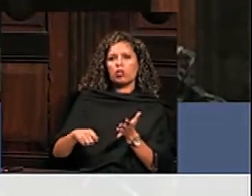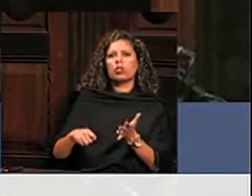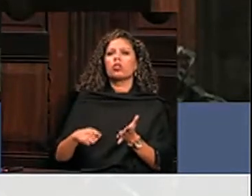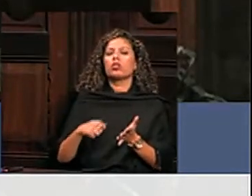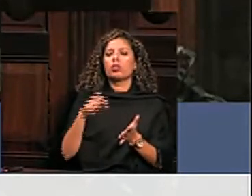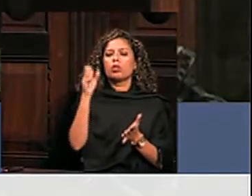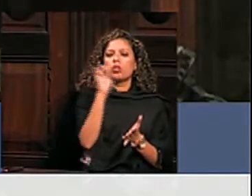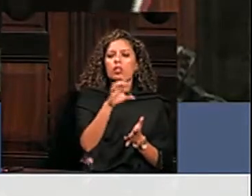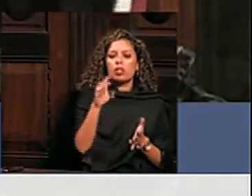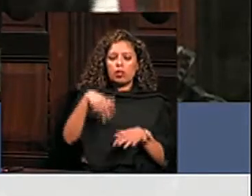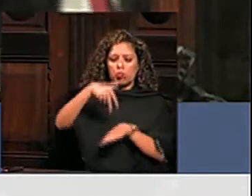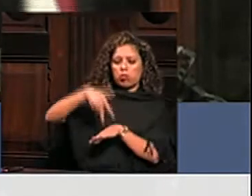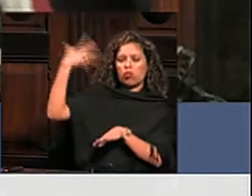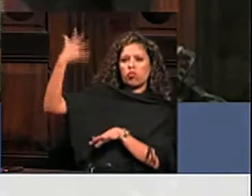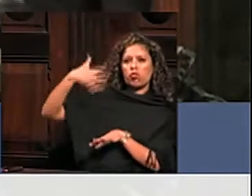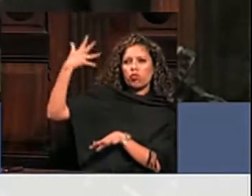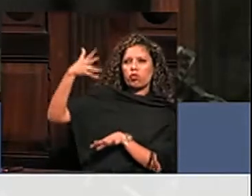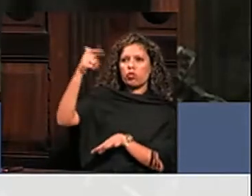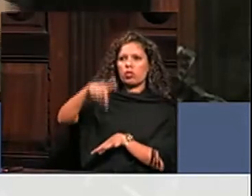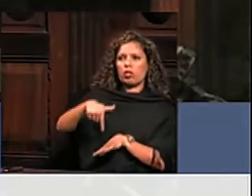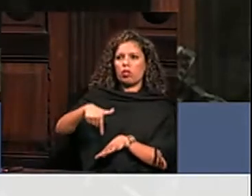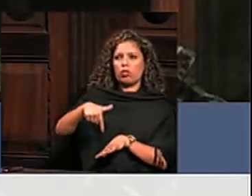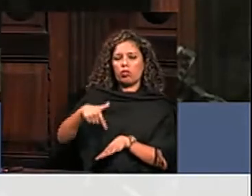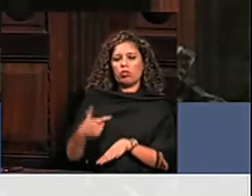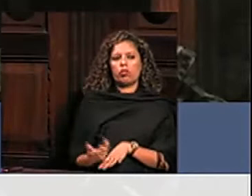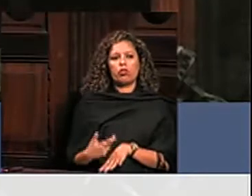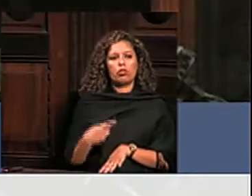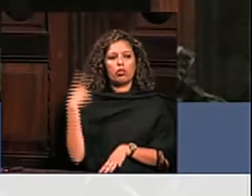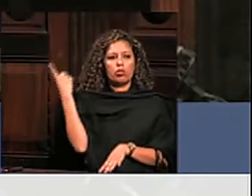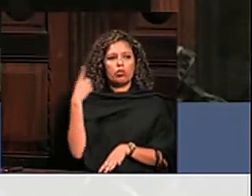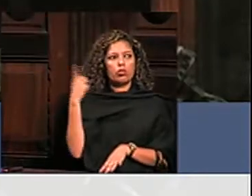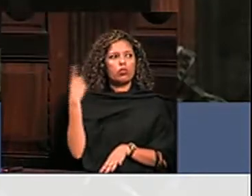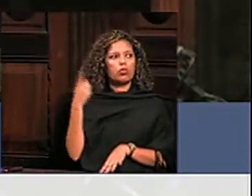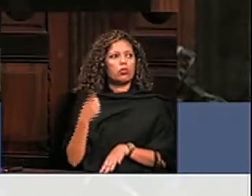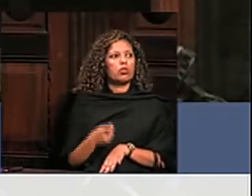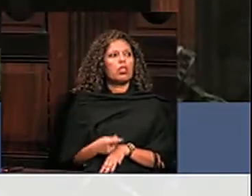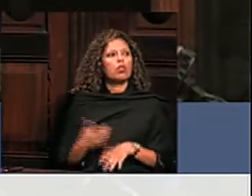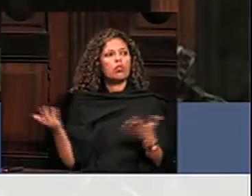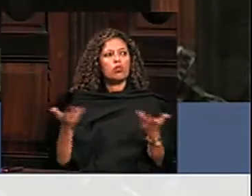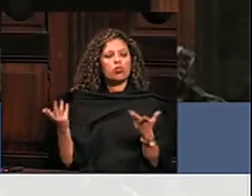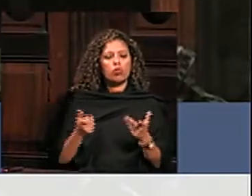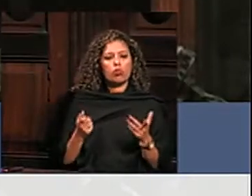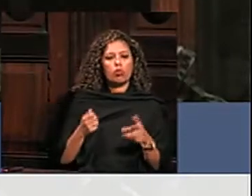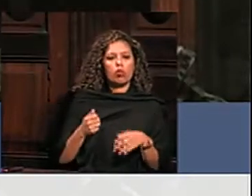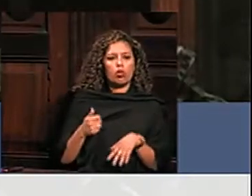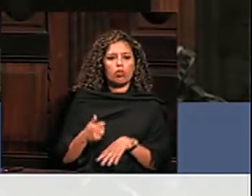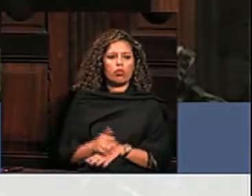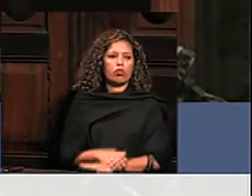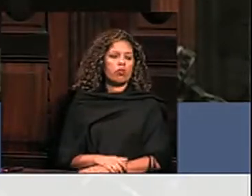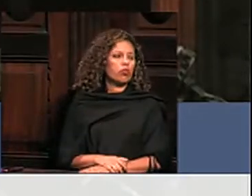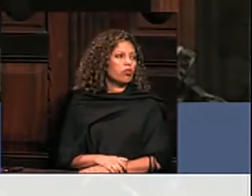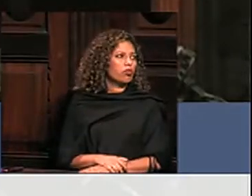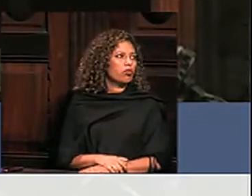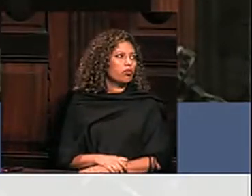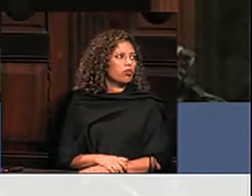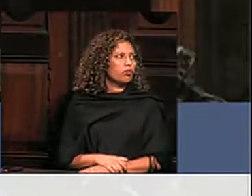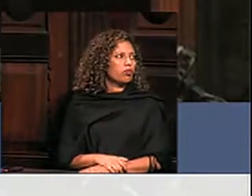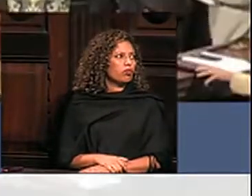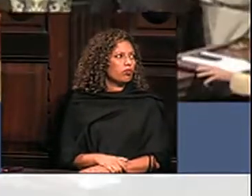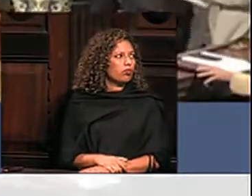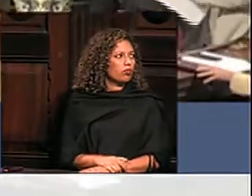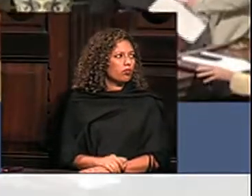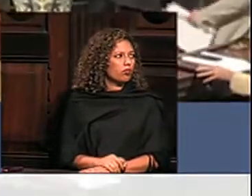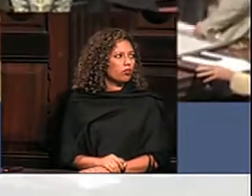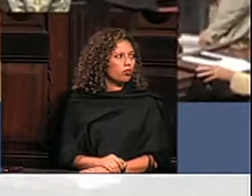Marta Rocha, Tio Carlos e Pedro Fernandes. São esses inscritos para a declaração de voto. Vai,